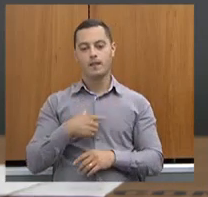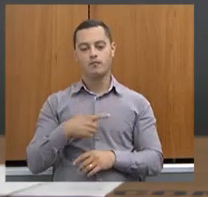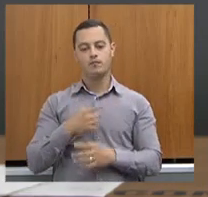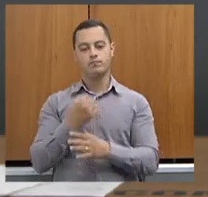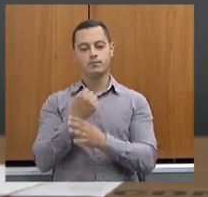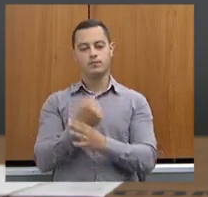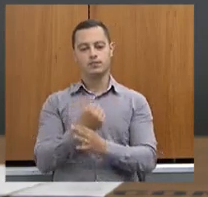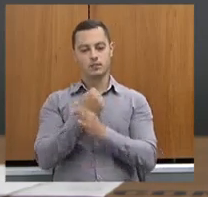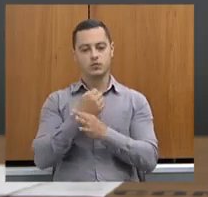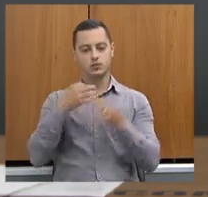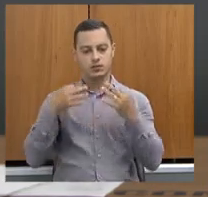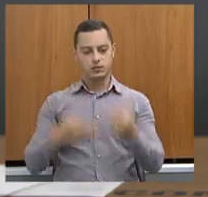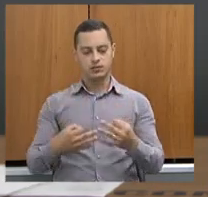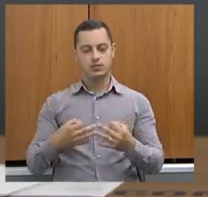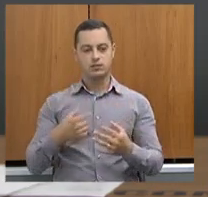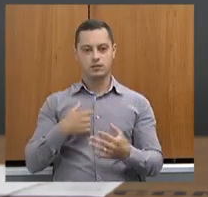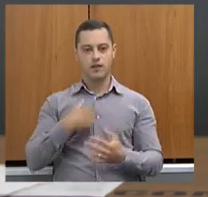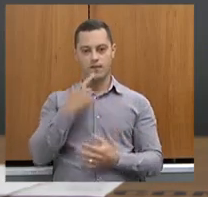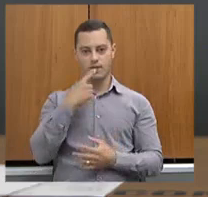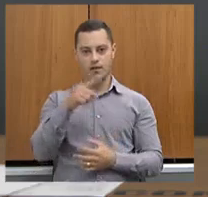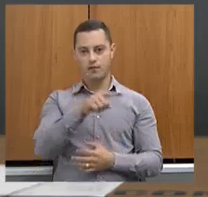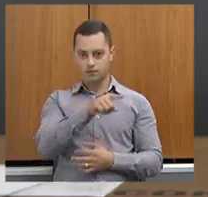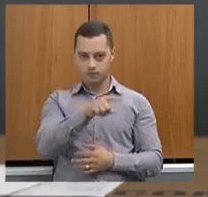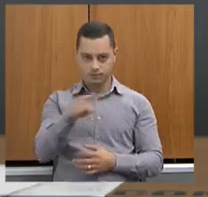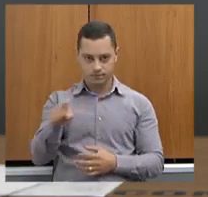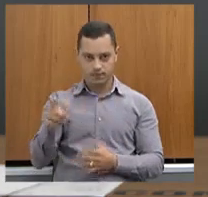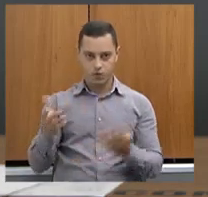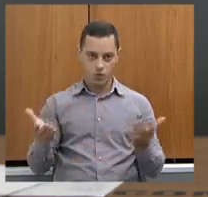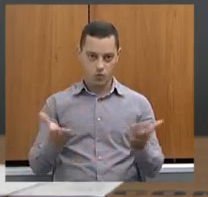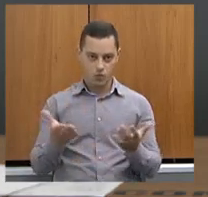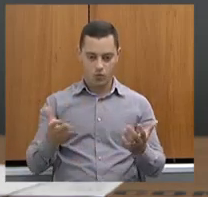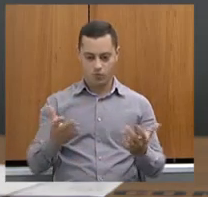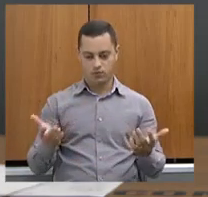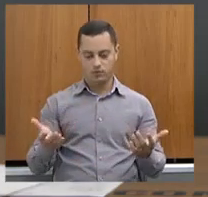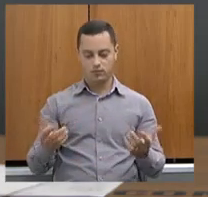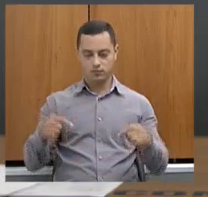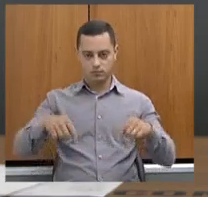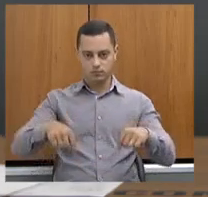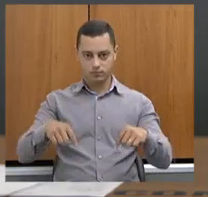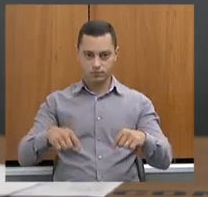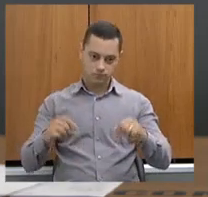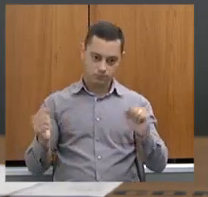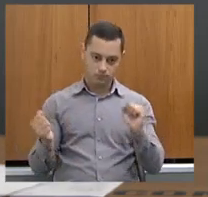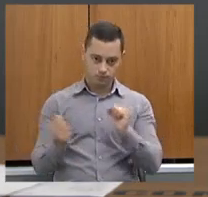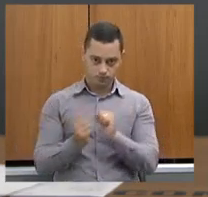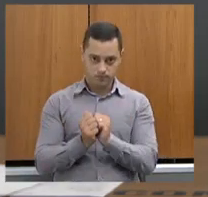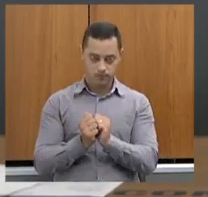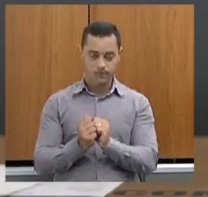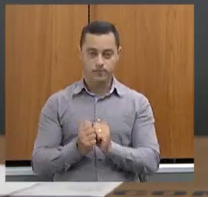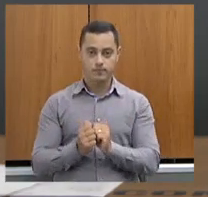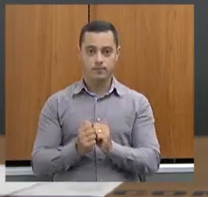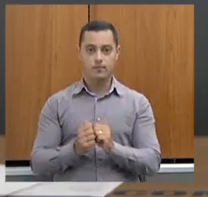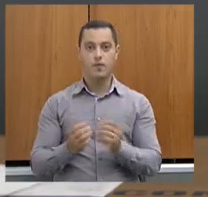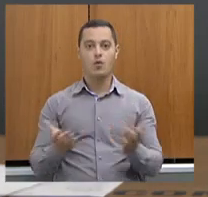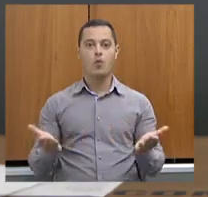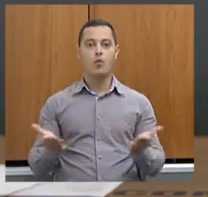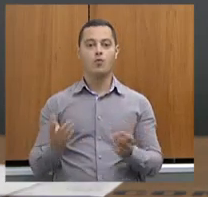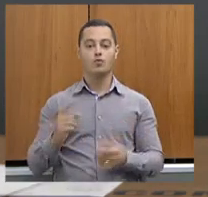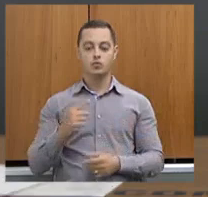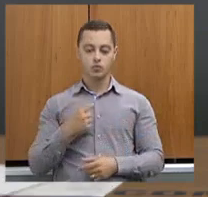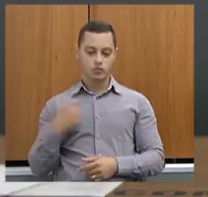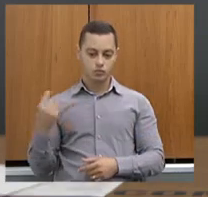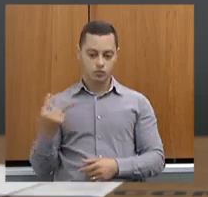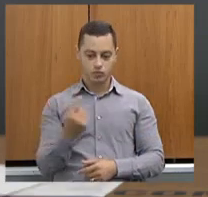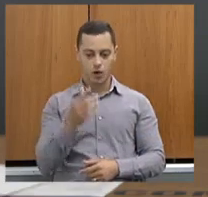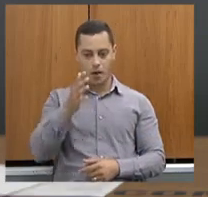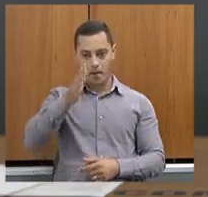afiançar ao Senhor e a cada um dos Senhores que estão nessa mesa e que estão acompanhando Hoje nós estamos com